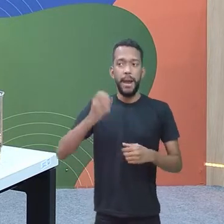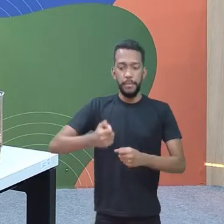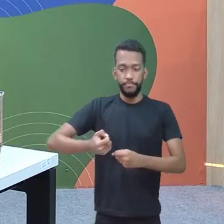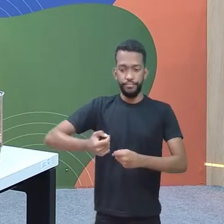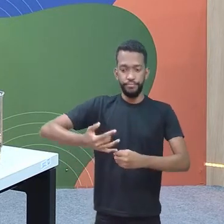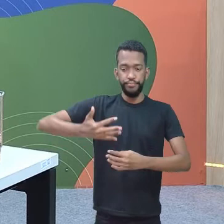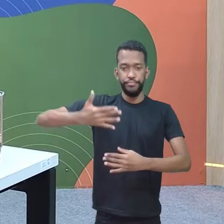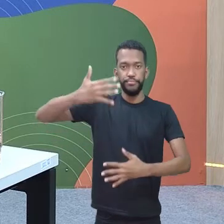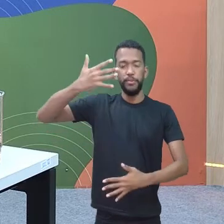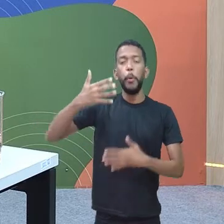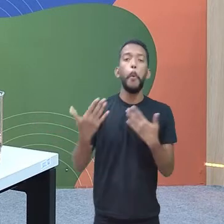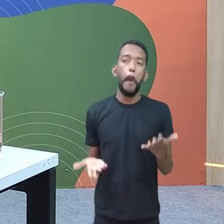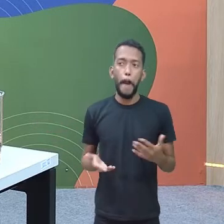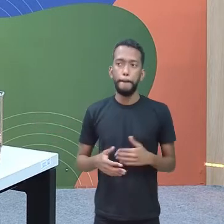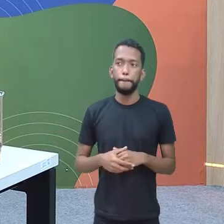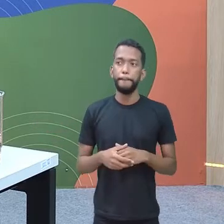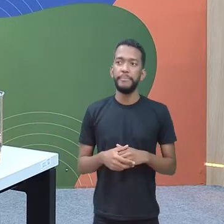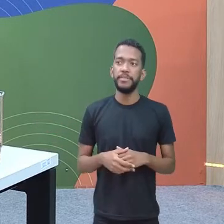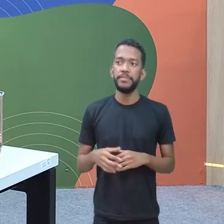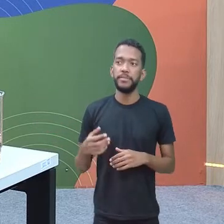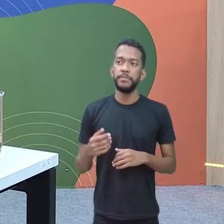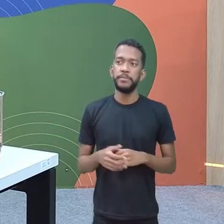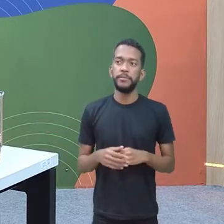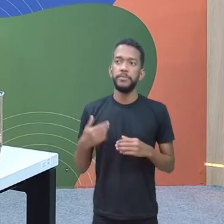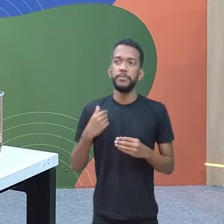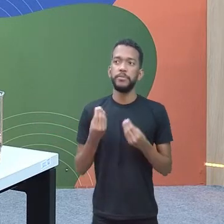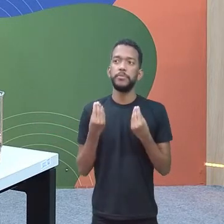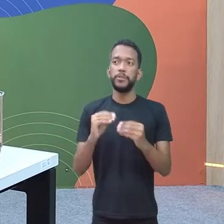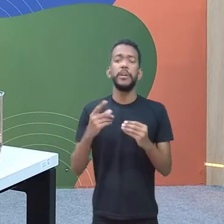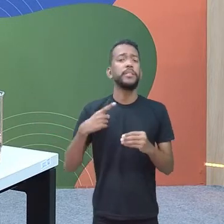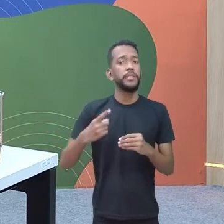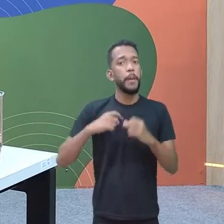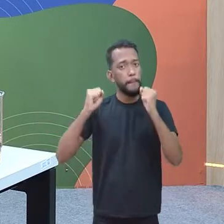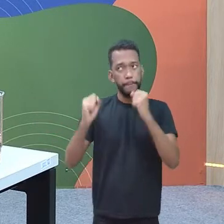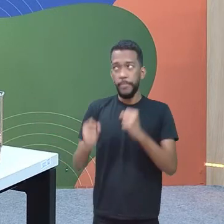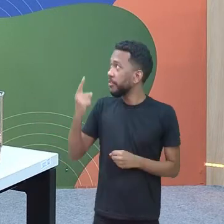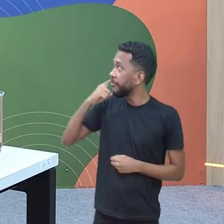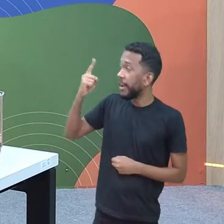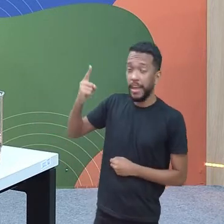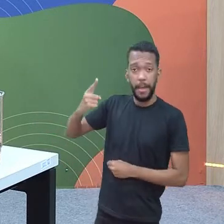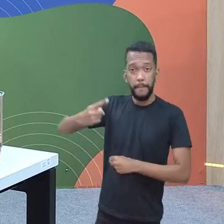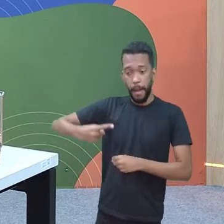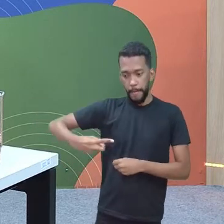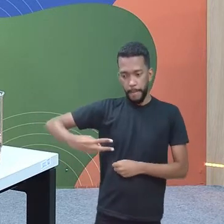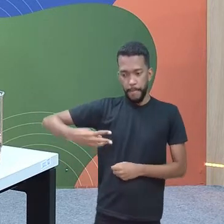pode ter? Aí eu vou colocar aqui, ó, que eu posso ter muitas